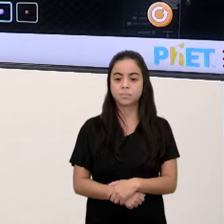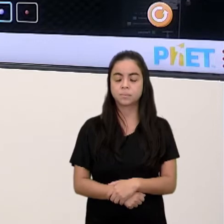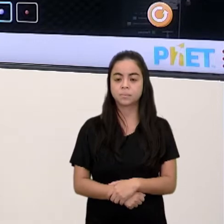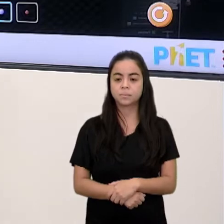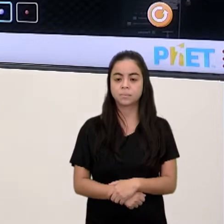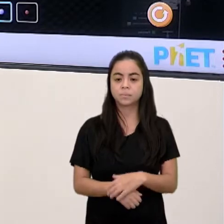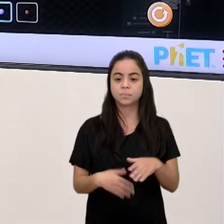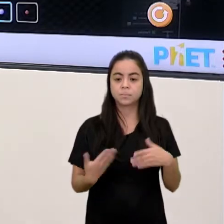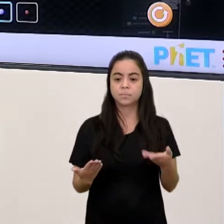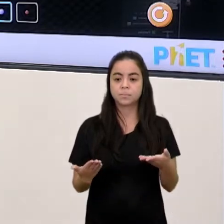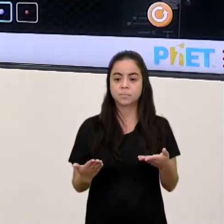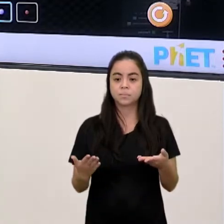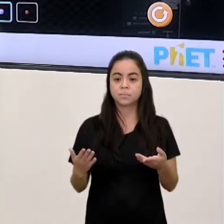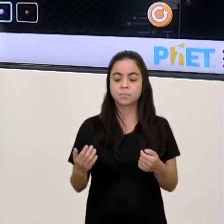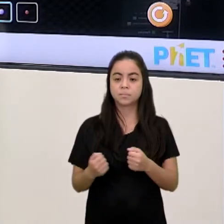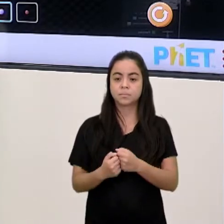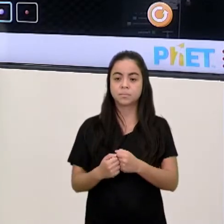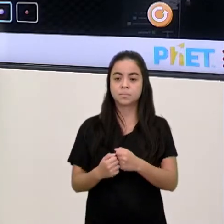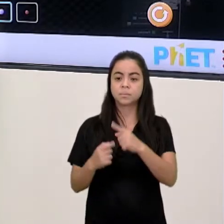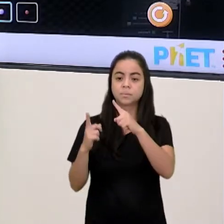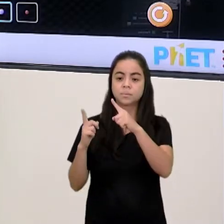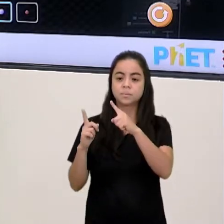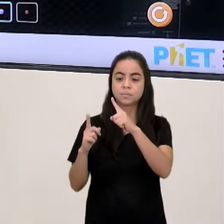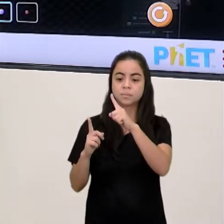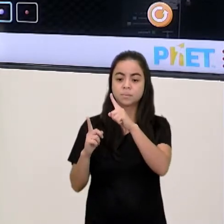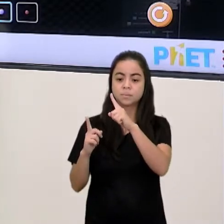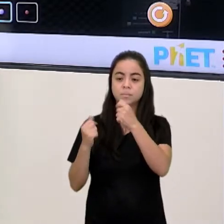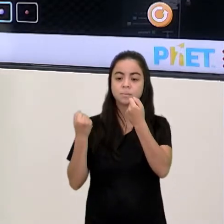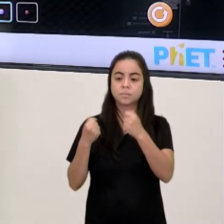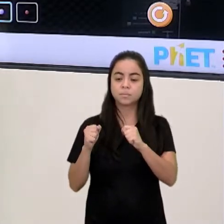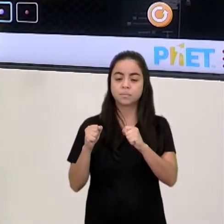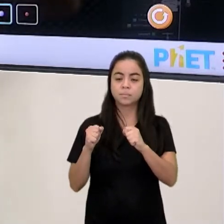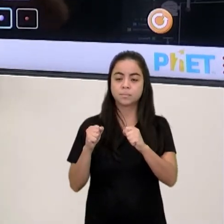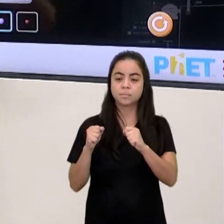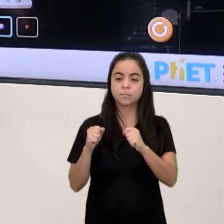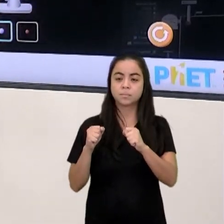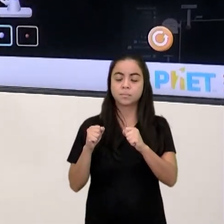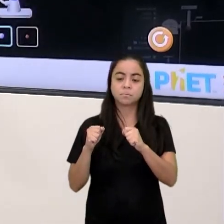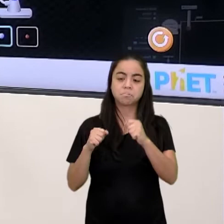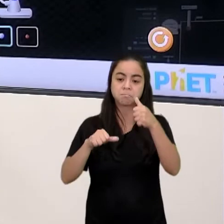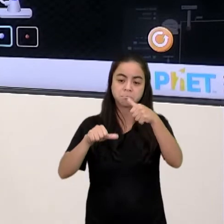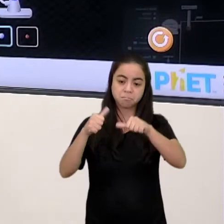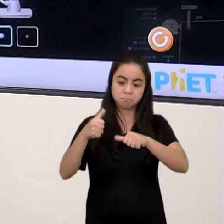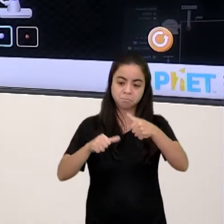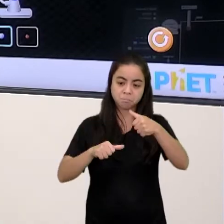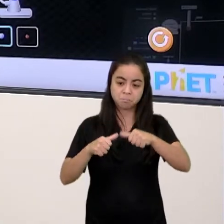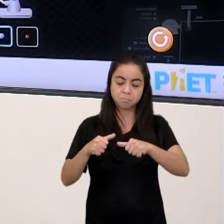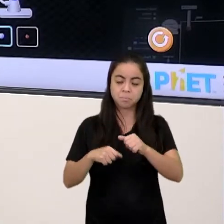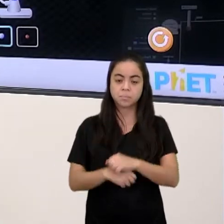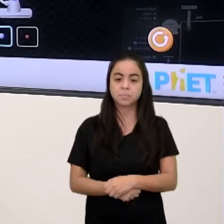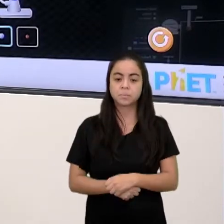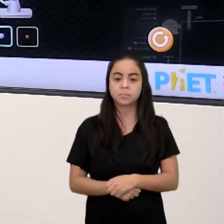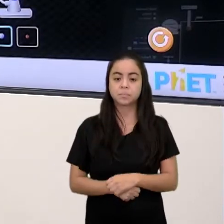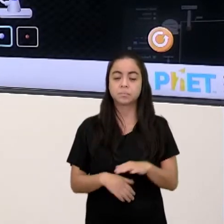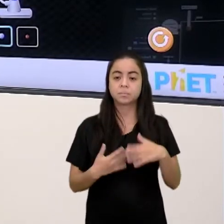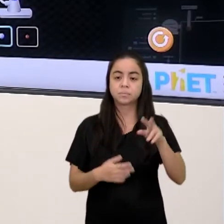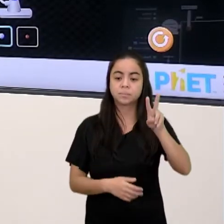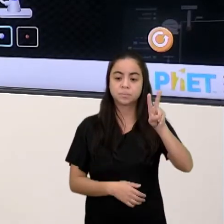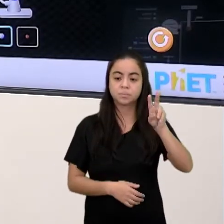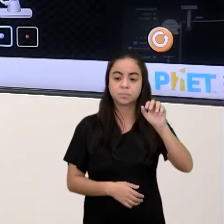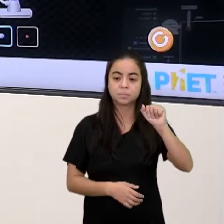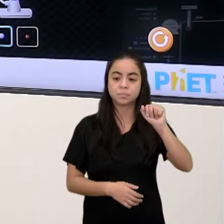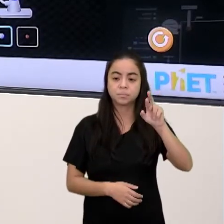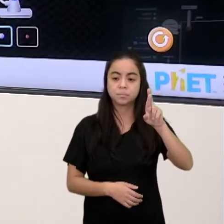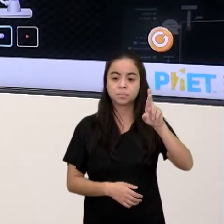E aqui nesse lado, você tem controles aí de variáveis do gás. Quem são as variáveis de um